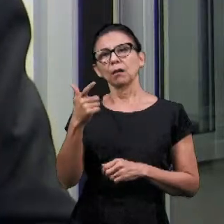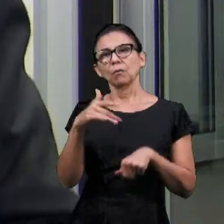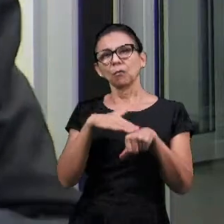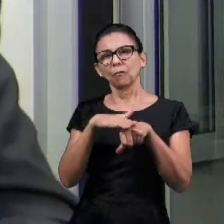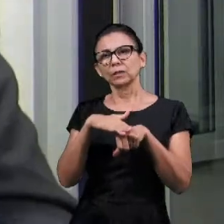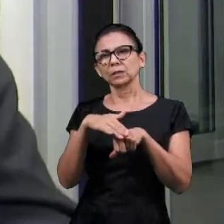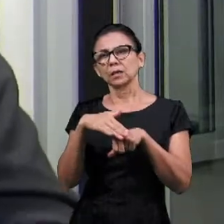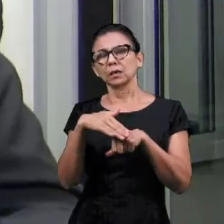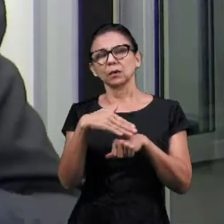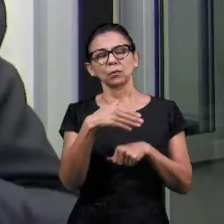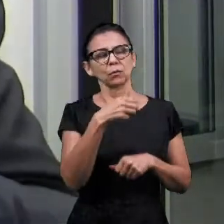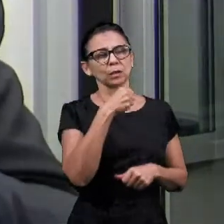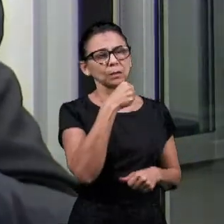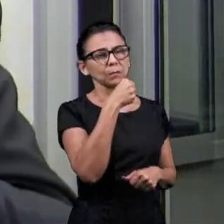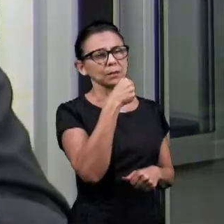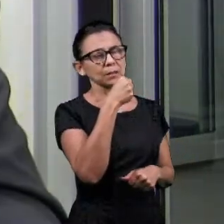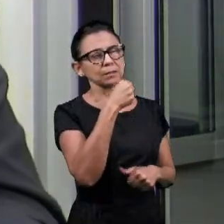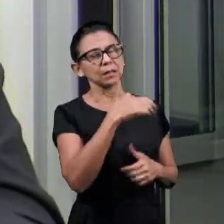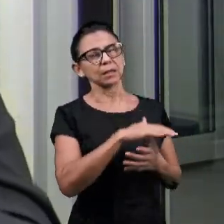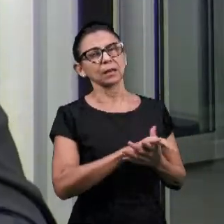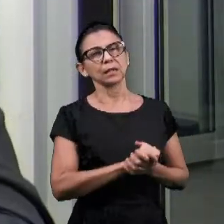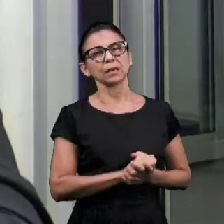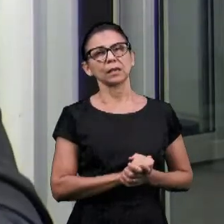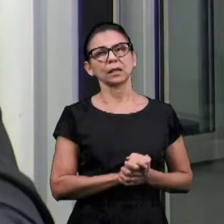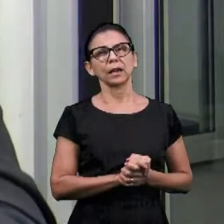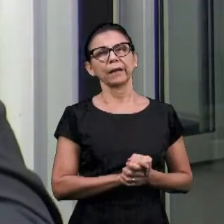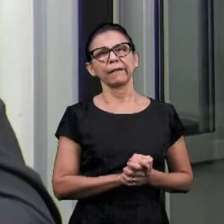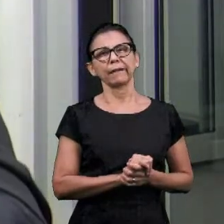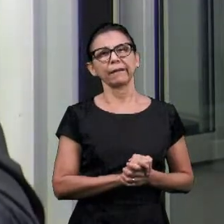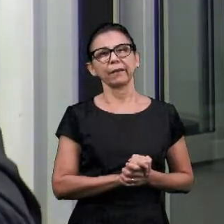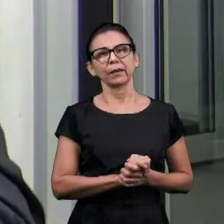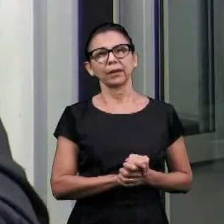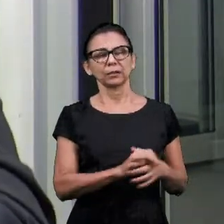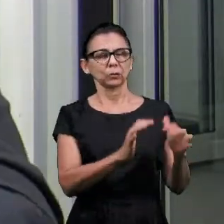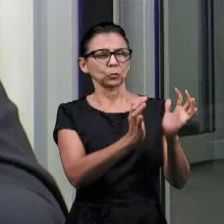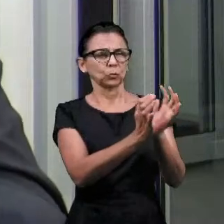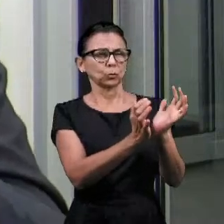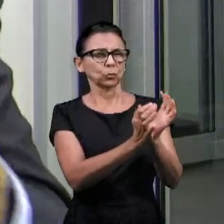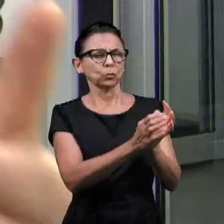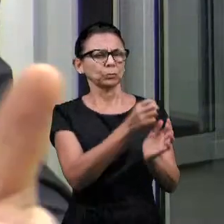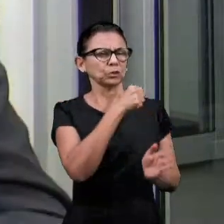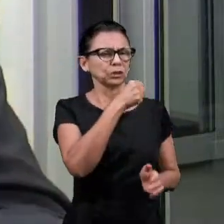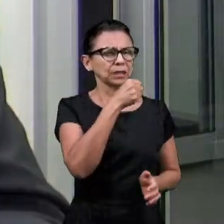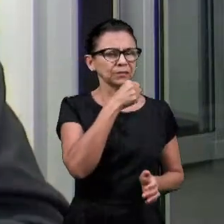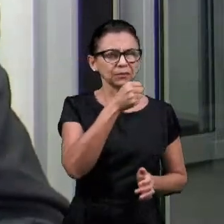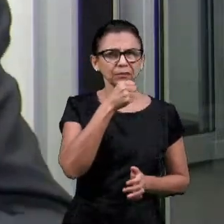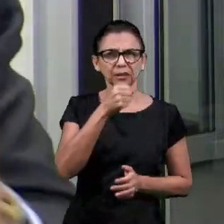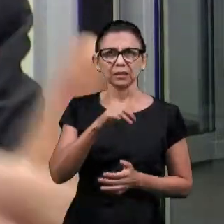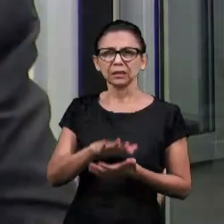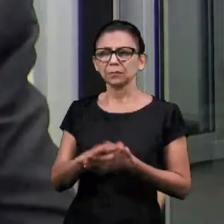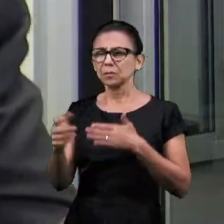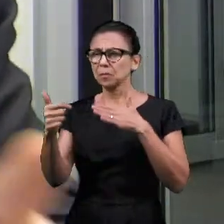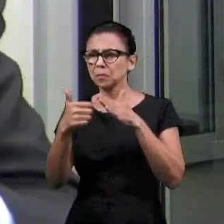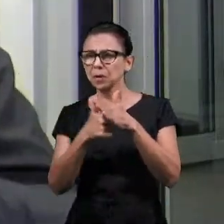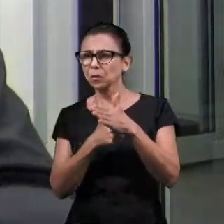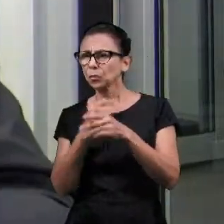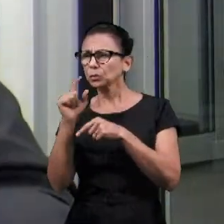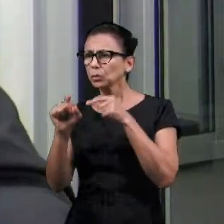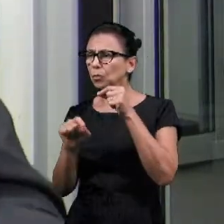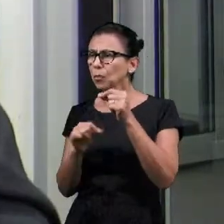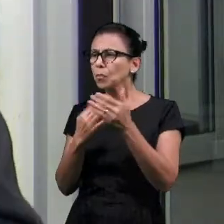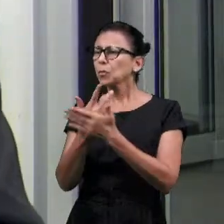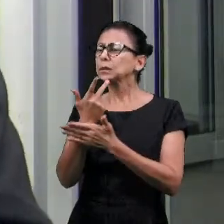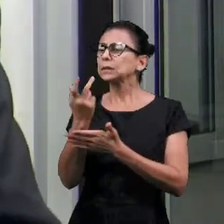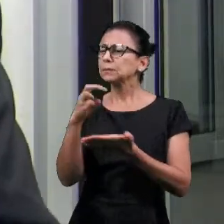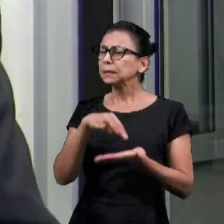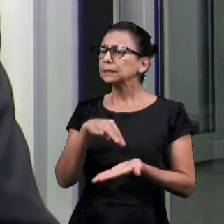Eu que atendo a imprensa, atendo as duas entrevistas, porque o pessoal vem perguntando: mas como é que é na Igreja Cristã Maranata,